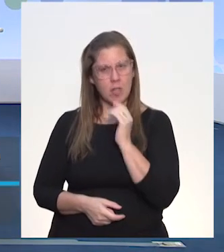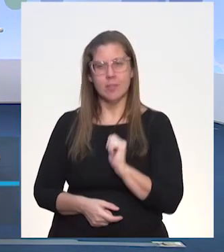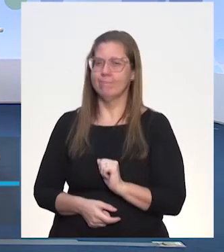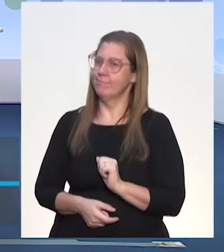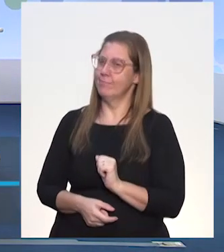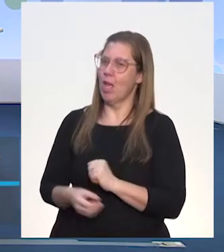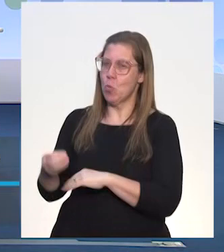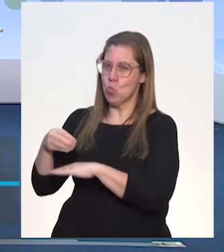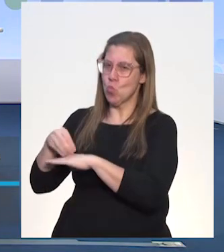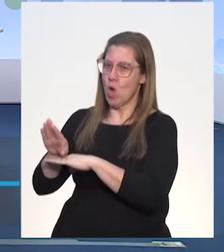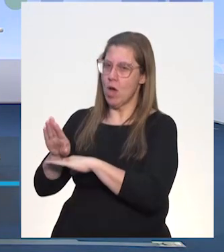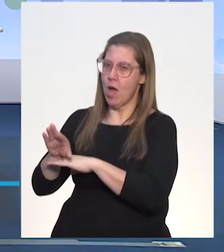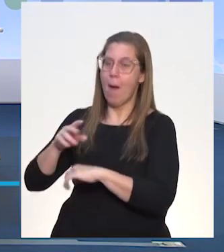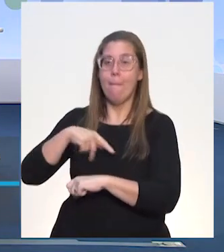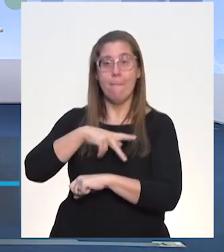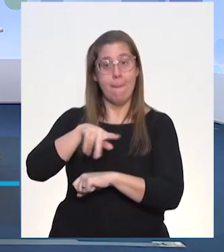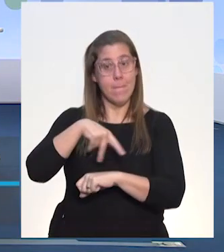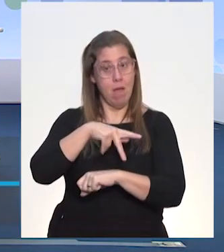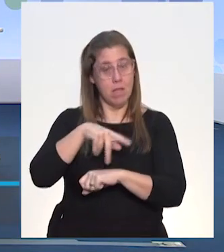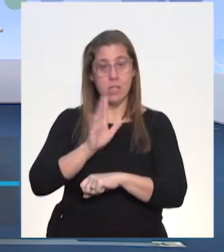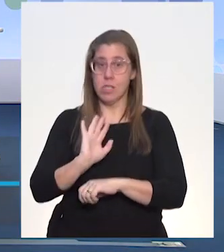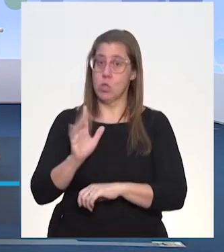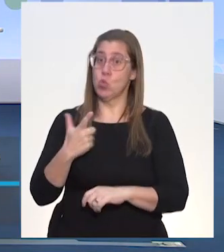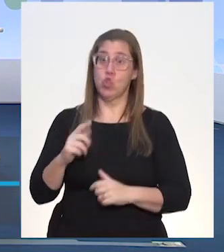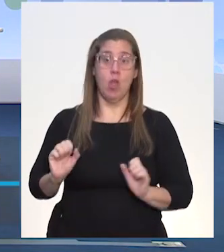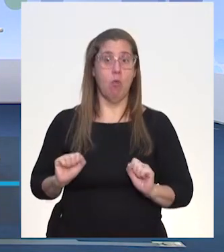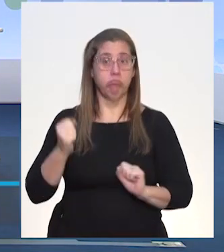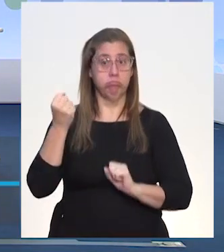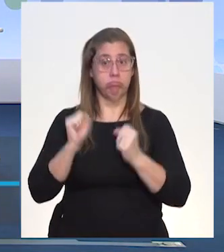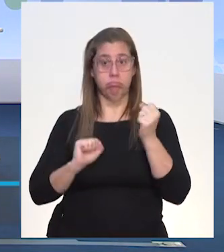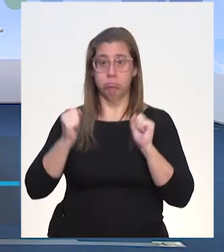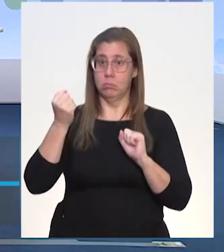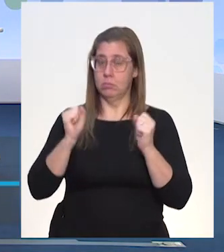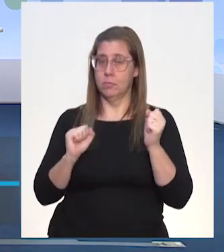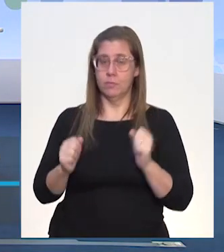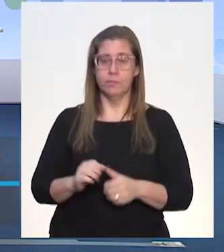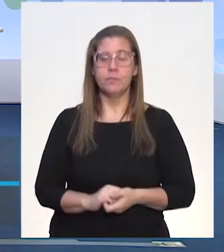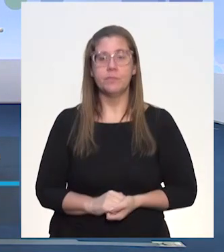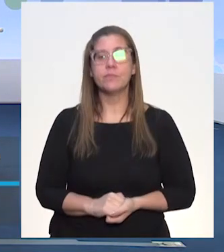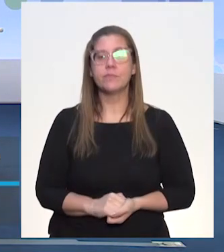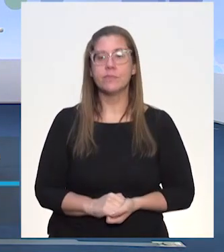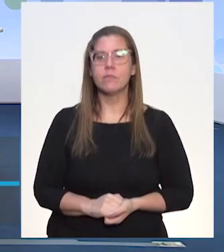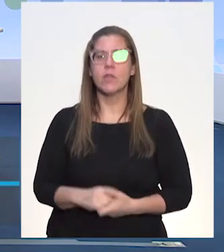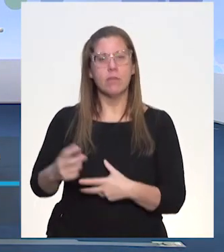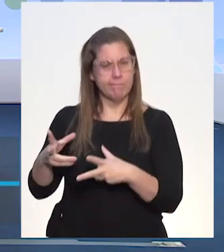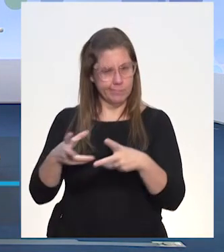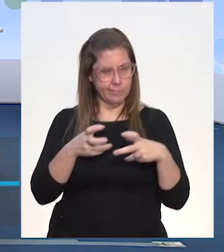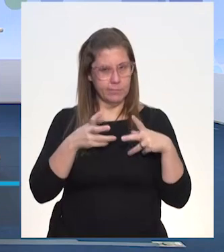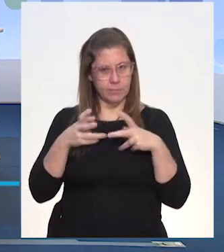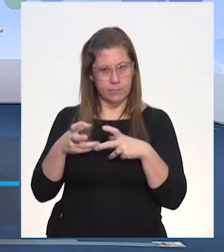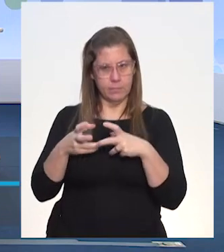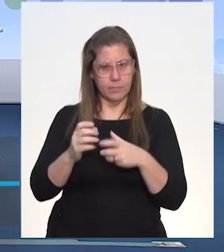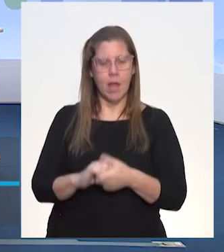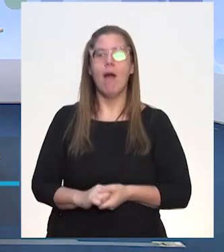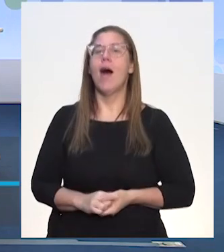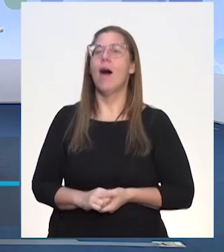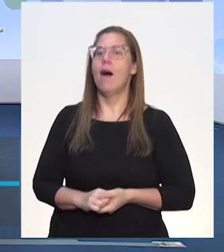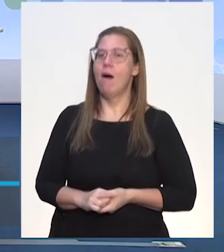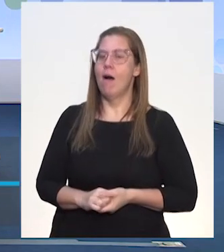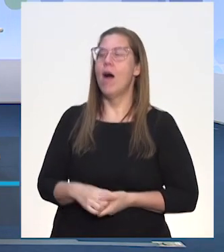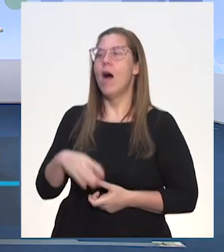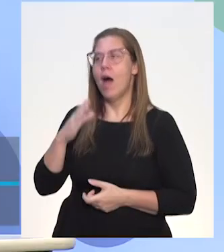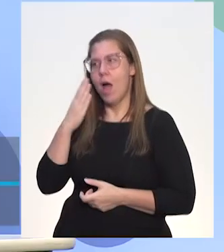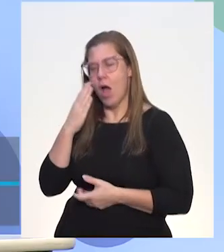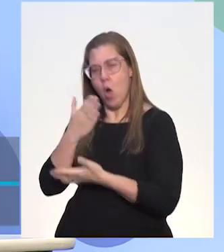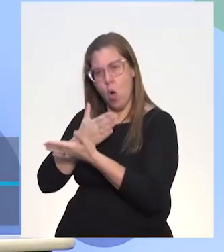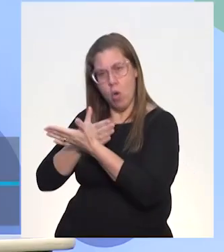Eu estou falando de um país que não era industrializado. Dá para perceber, né? Ajuda bem se você falar, por exemplo, ele